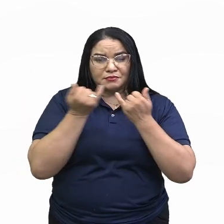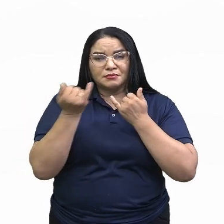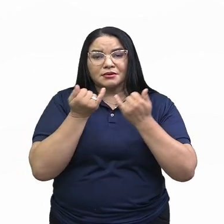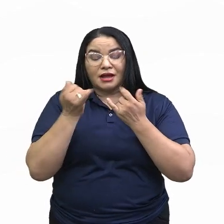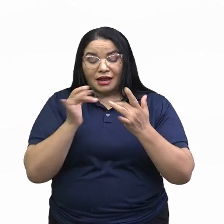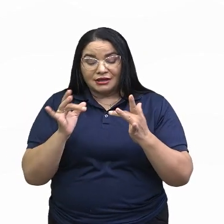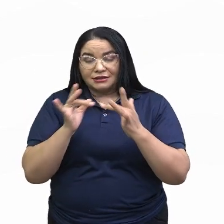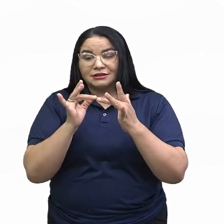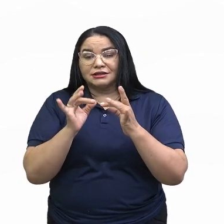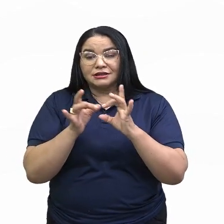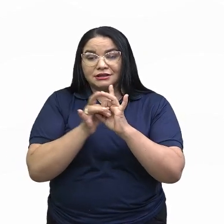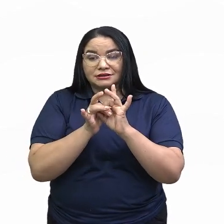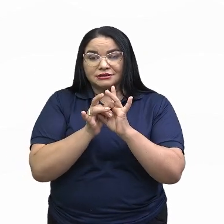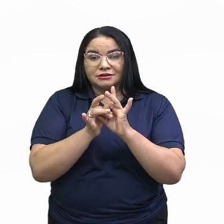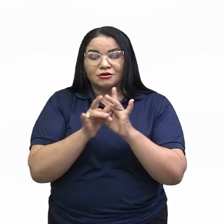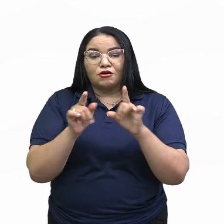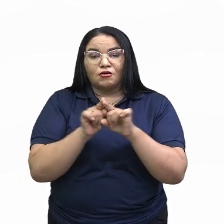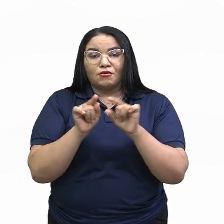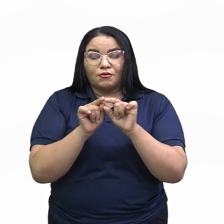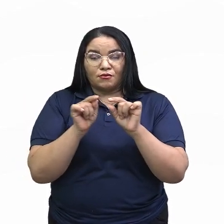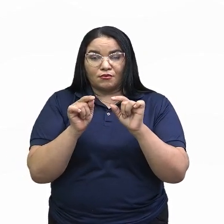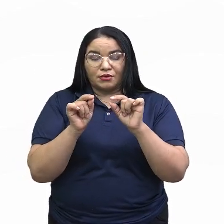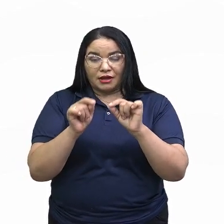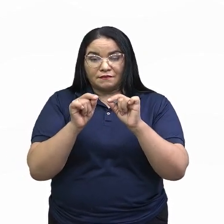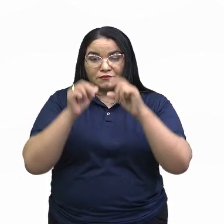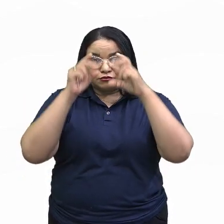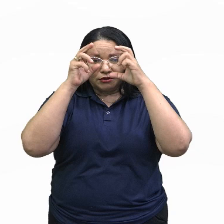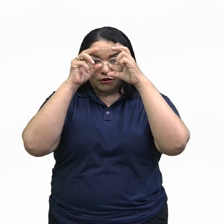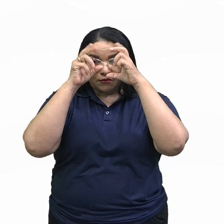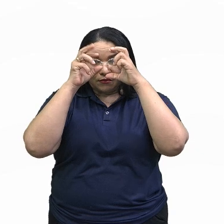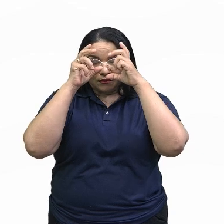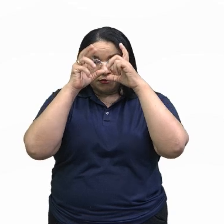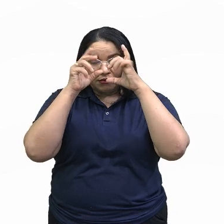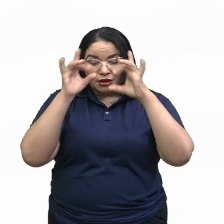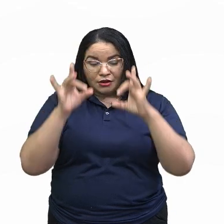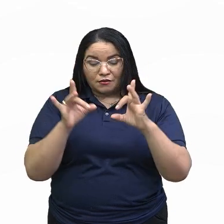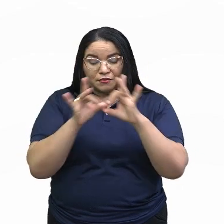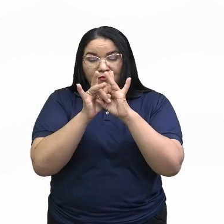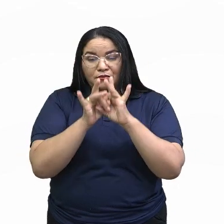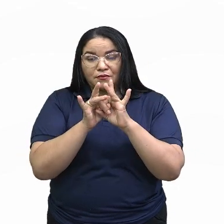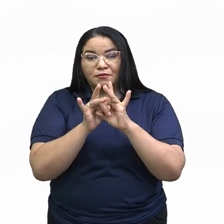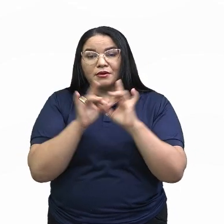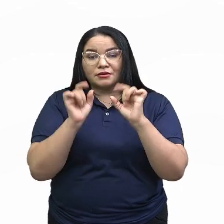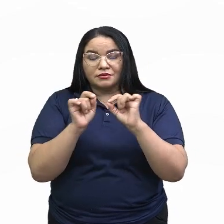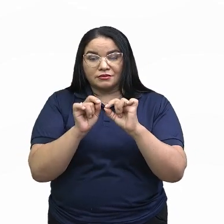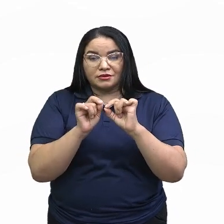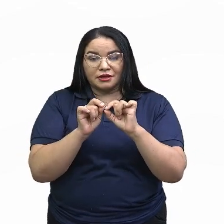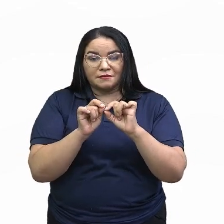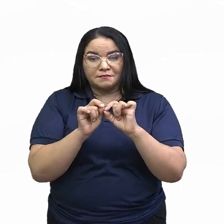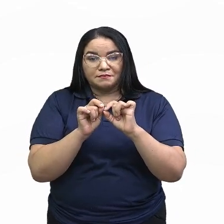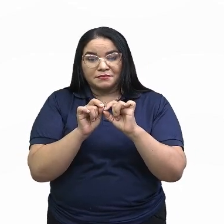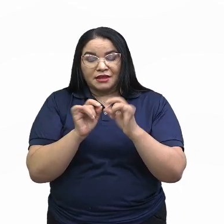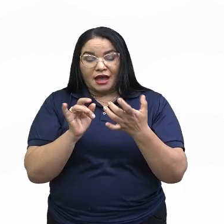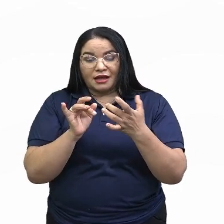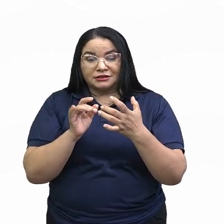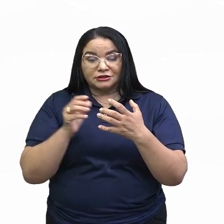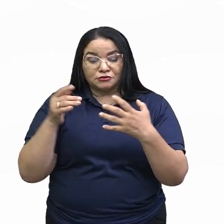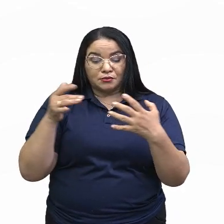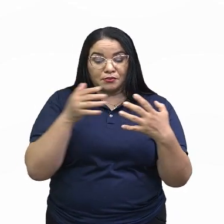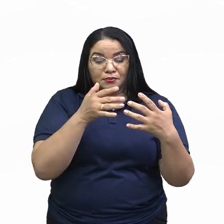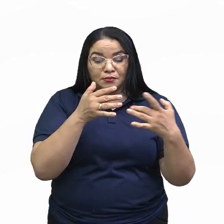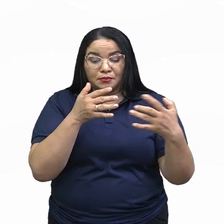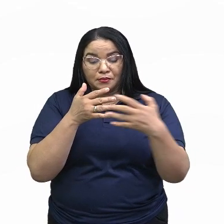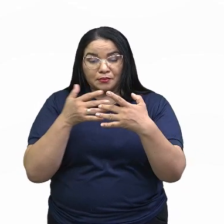a ligação de um neurônio com o outro, ele leva ali, né, de um neurônio para o outro,